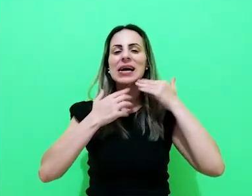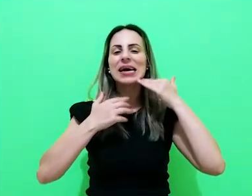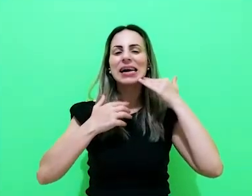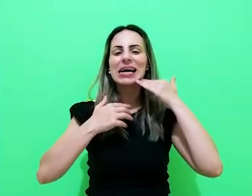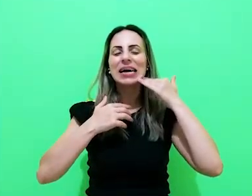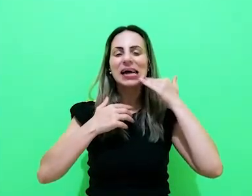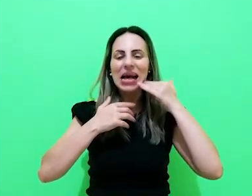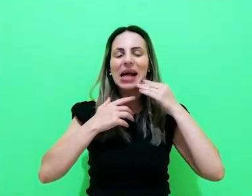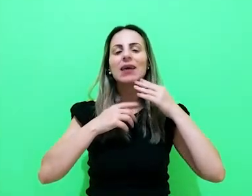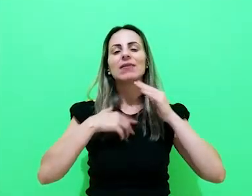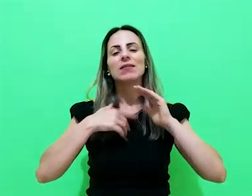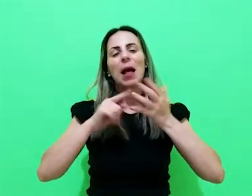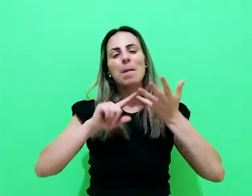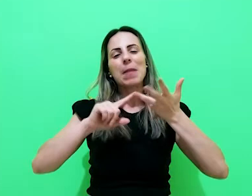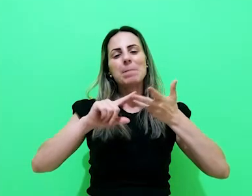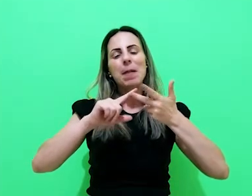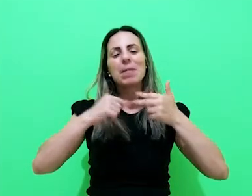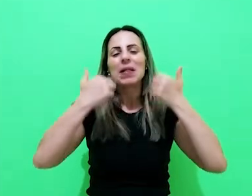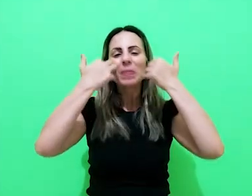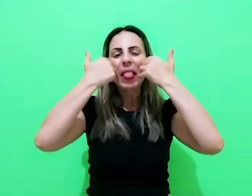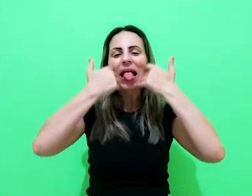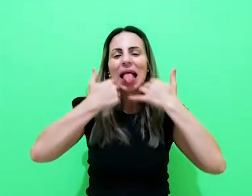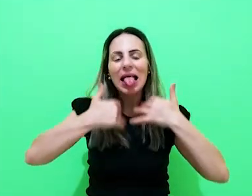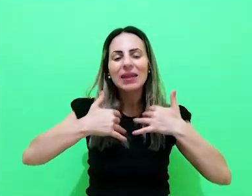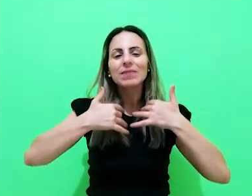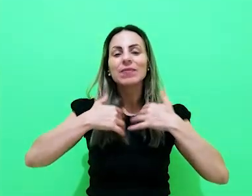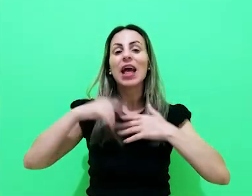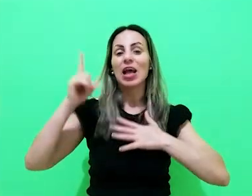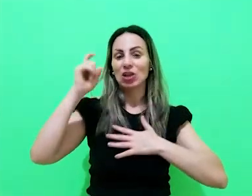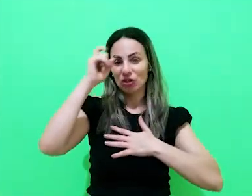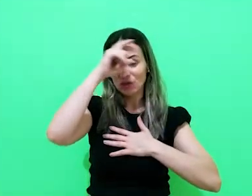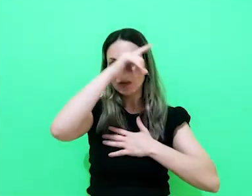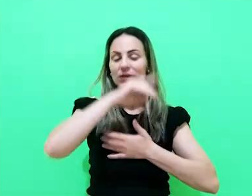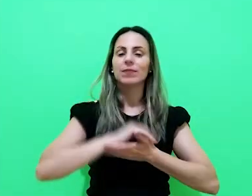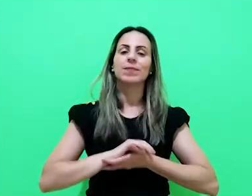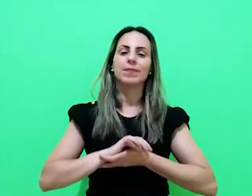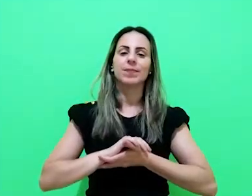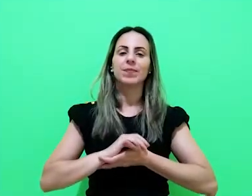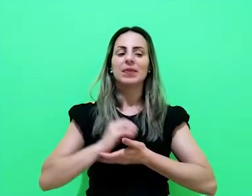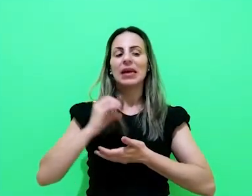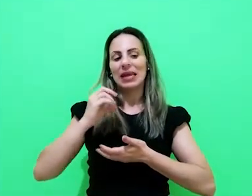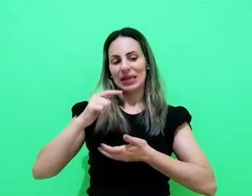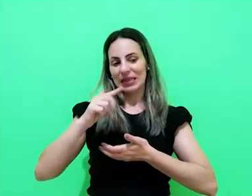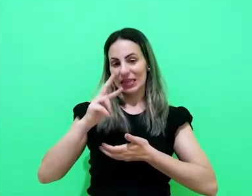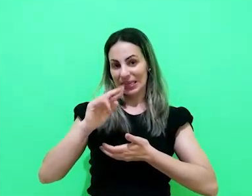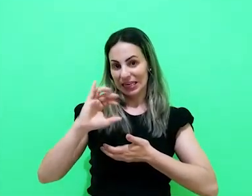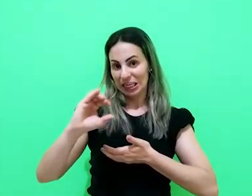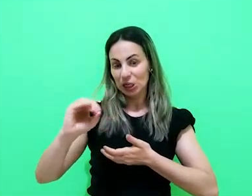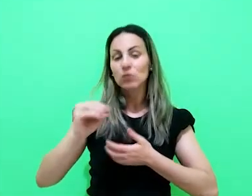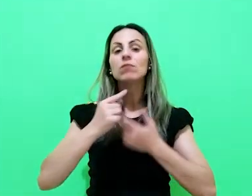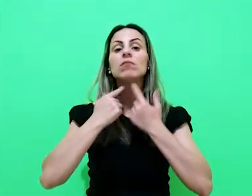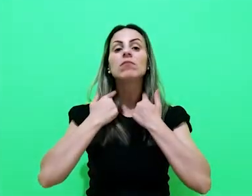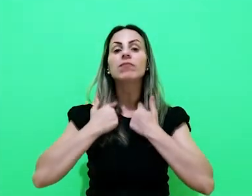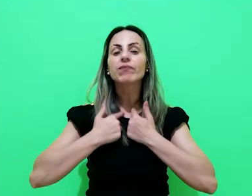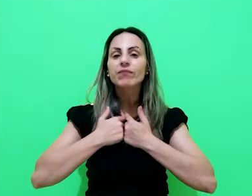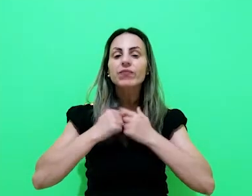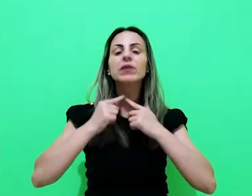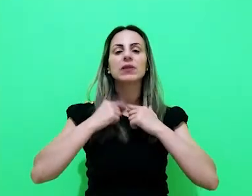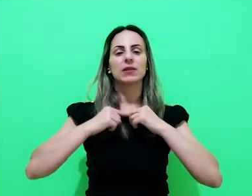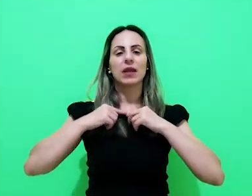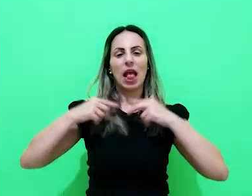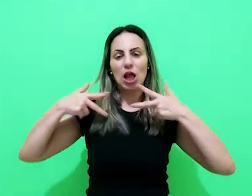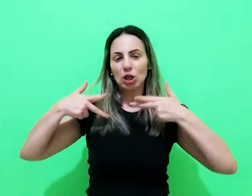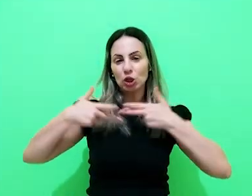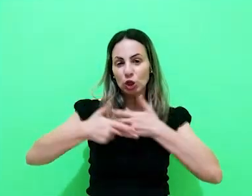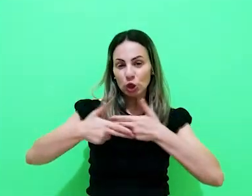afundamento zigomático, que está cheio de sangue e dentes na boca. Então, a cricotireoideostomia ela é feita uma via aérea